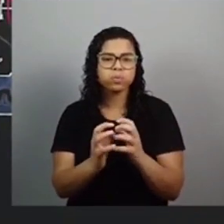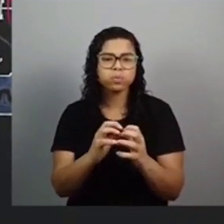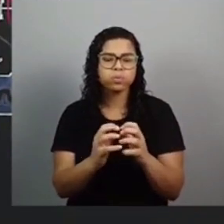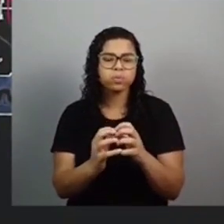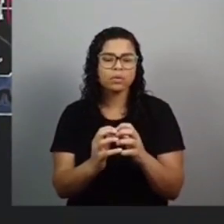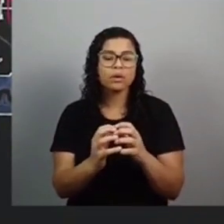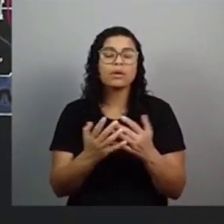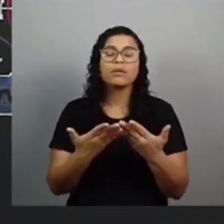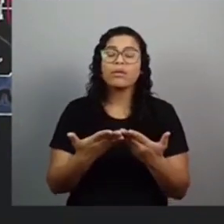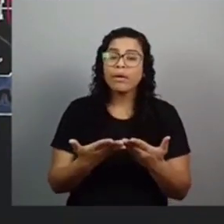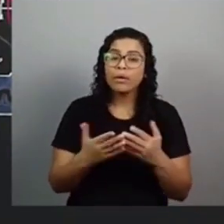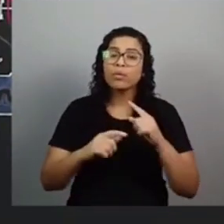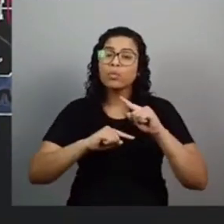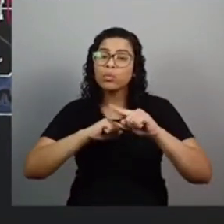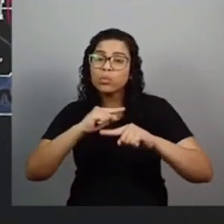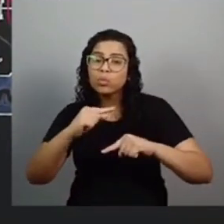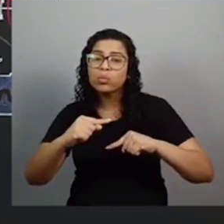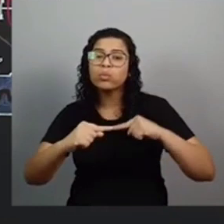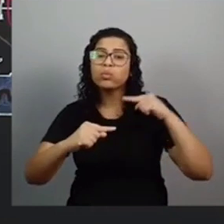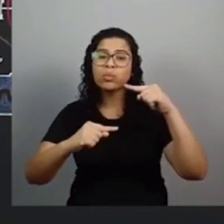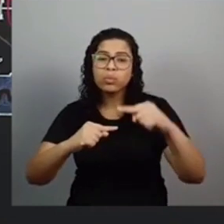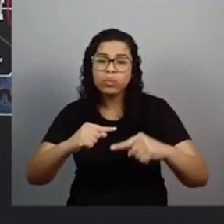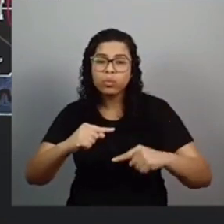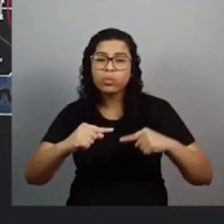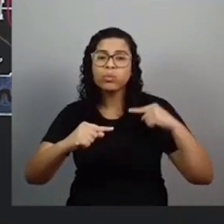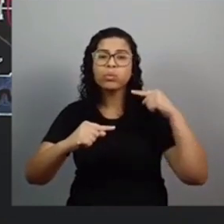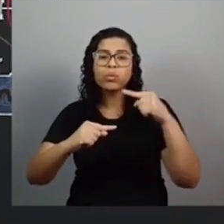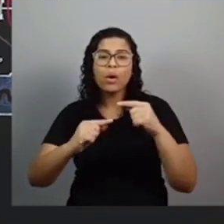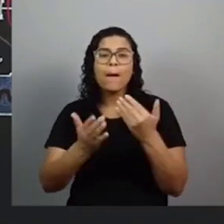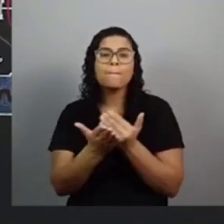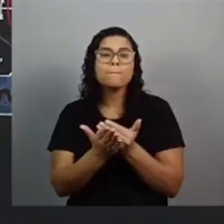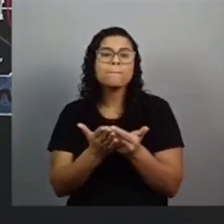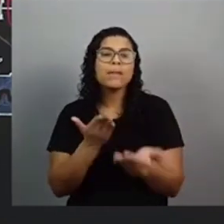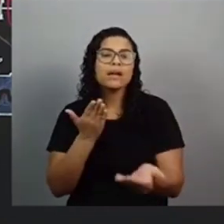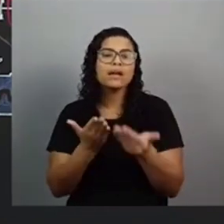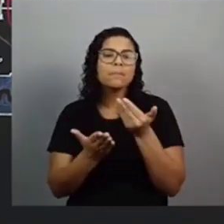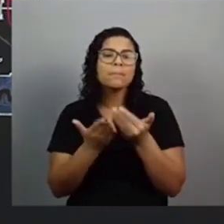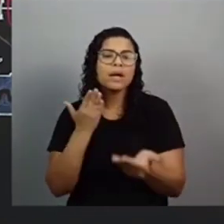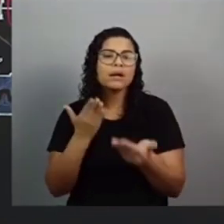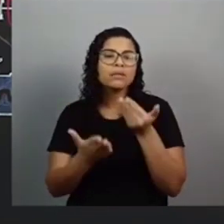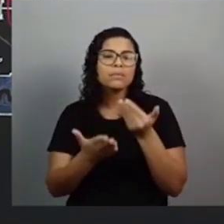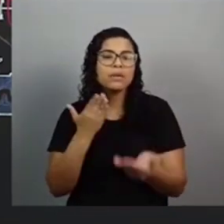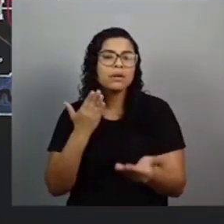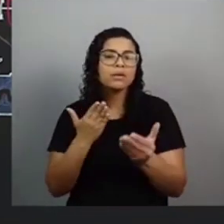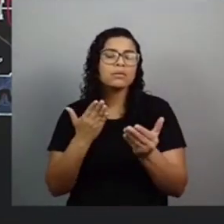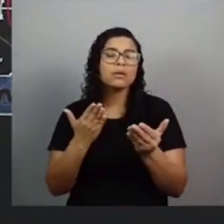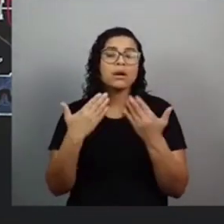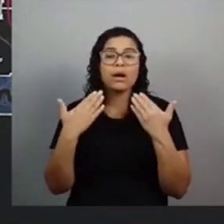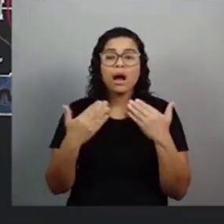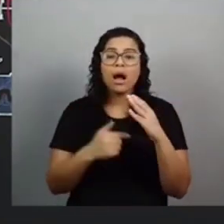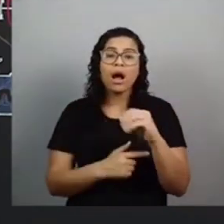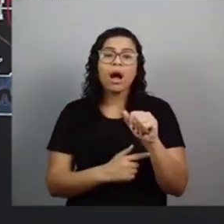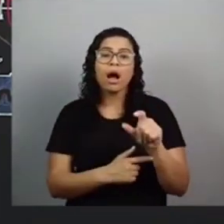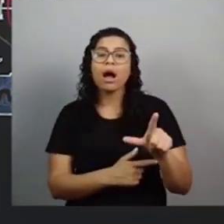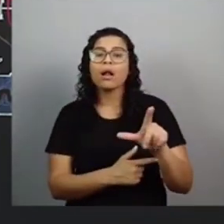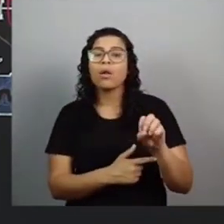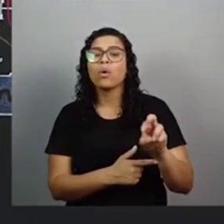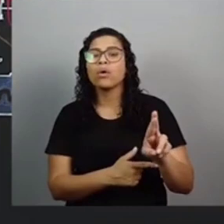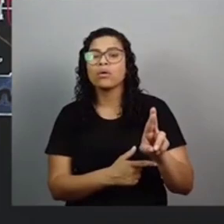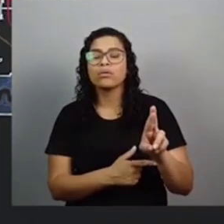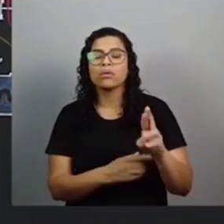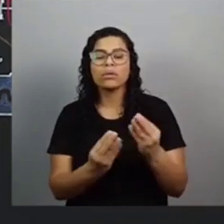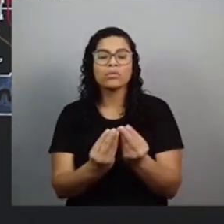E nessa brincadeira que ele vai perdendo calor, perdendo calor, perdendo calor, esse gás vira